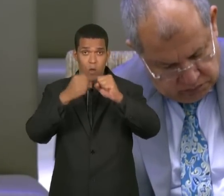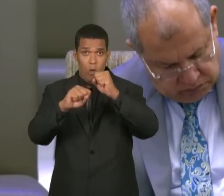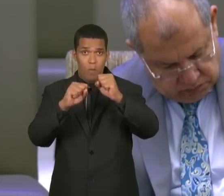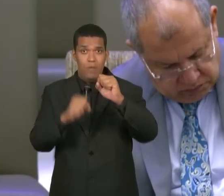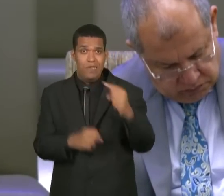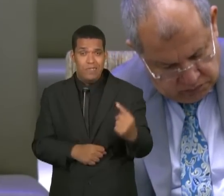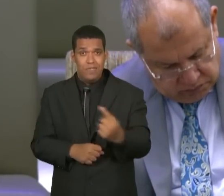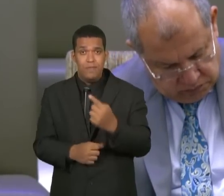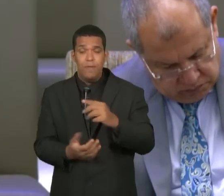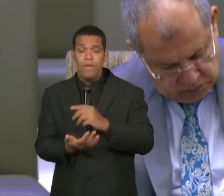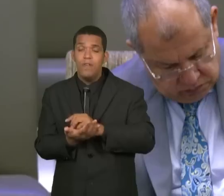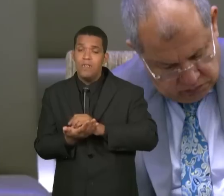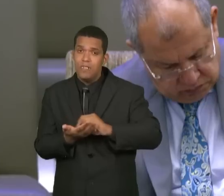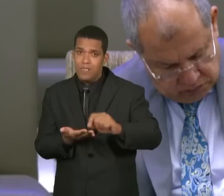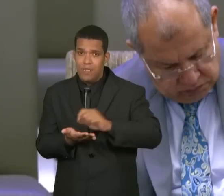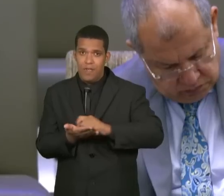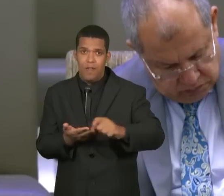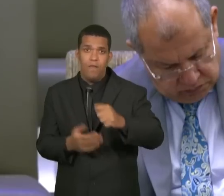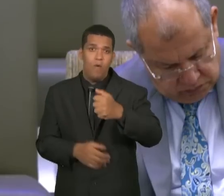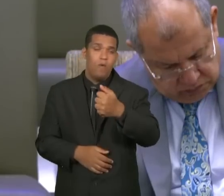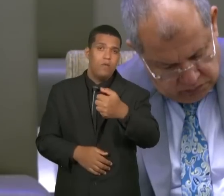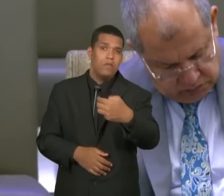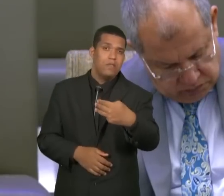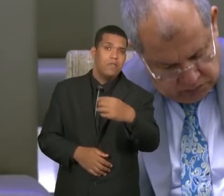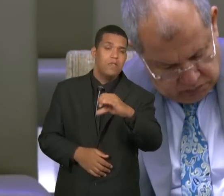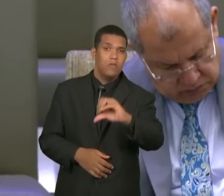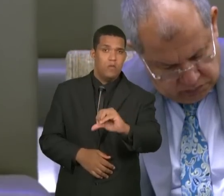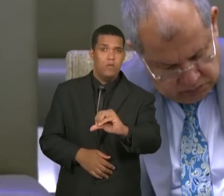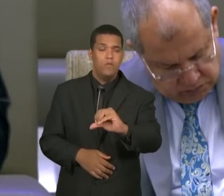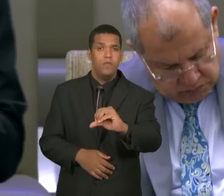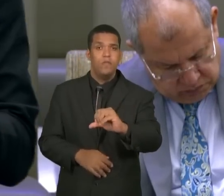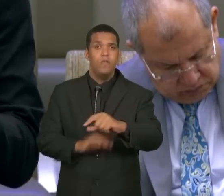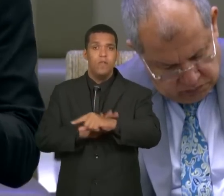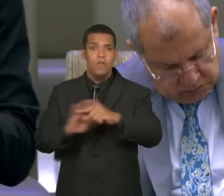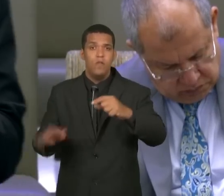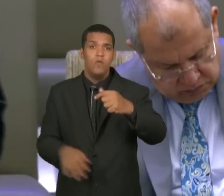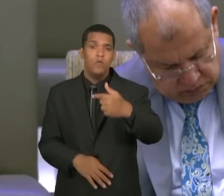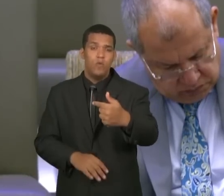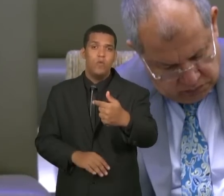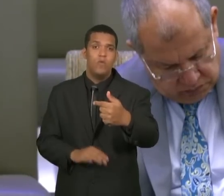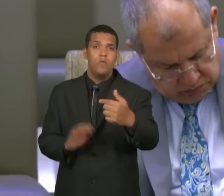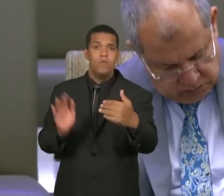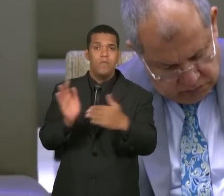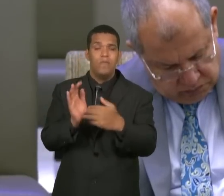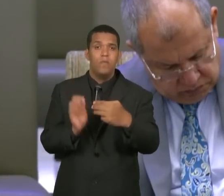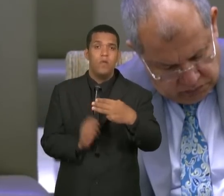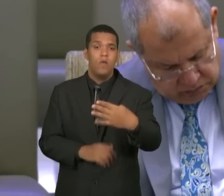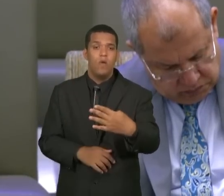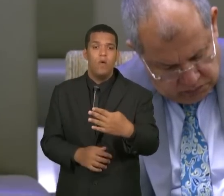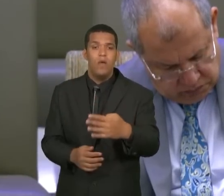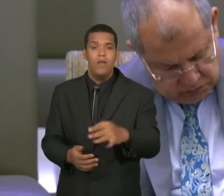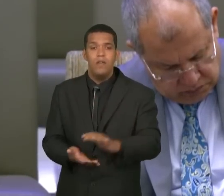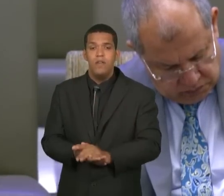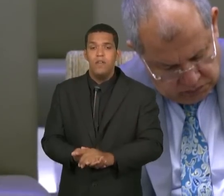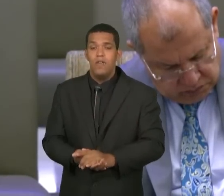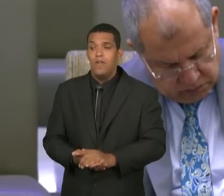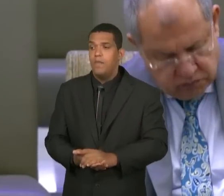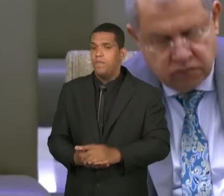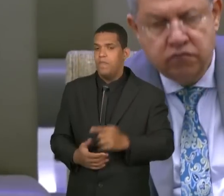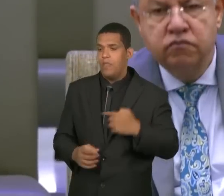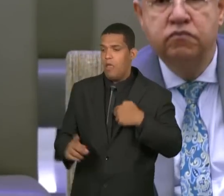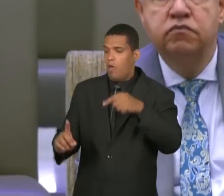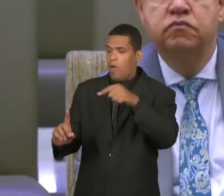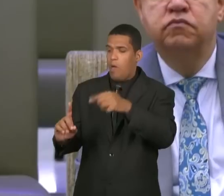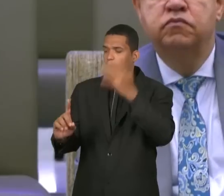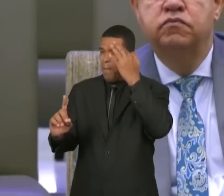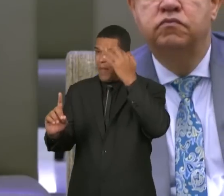no Salmo 139 nos versos 2 e 4 de longe conheces os meus